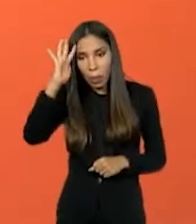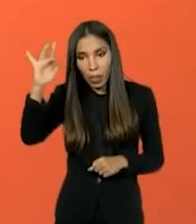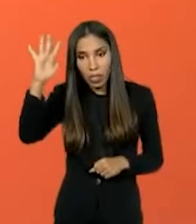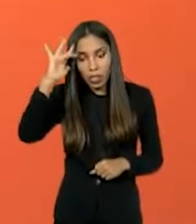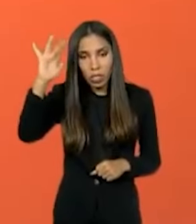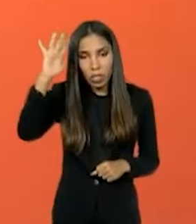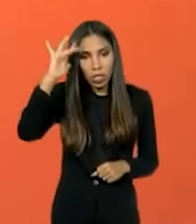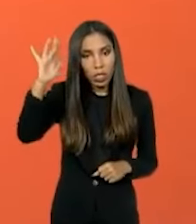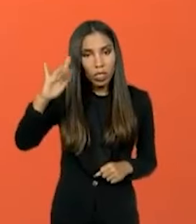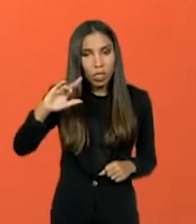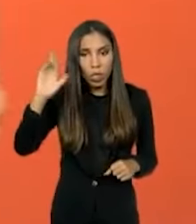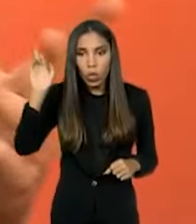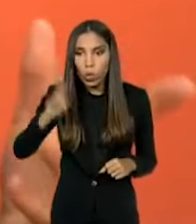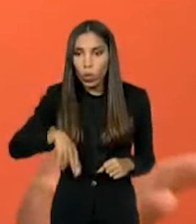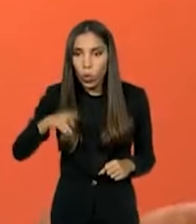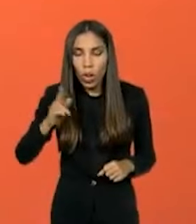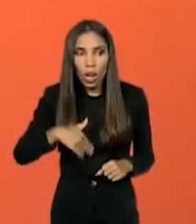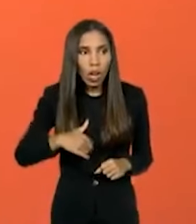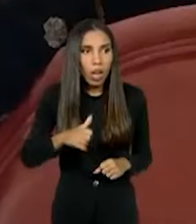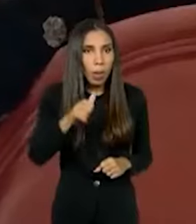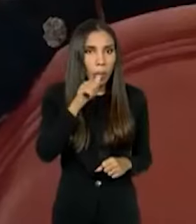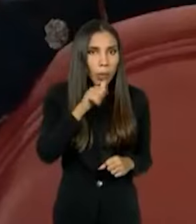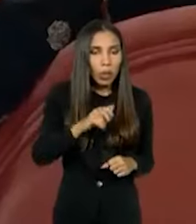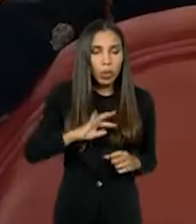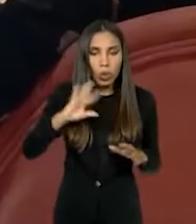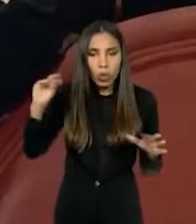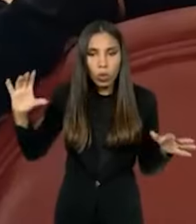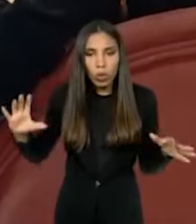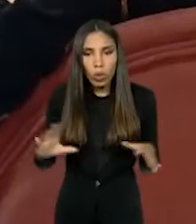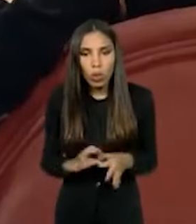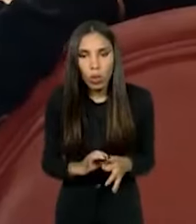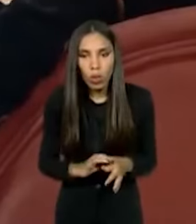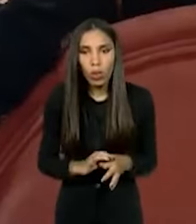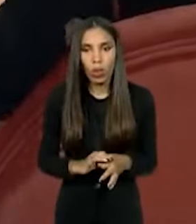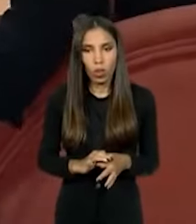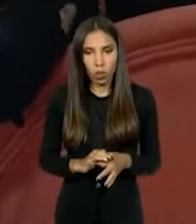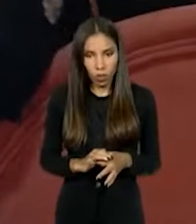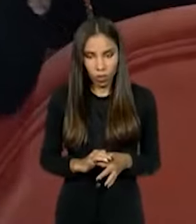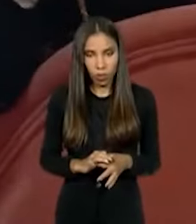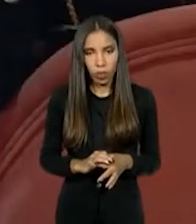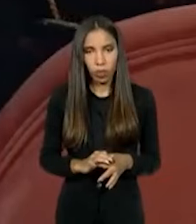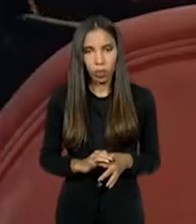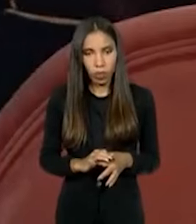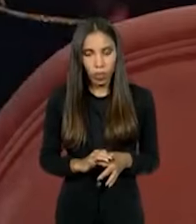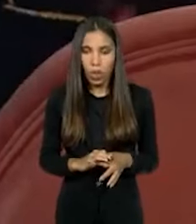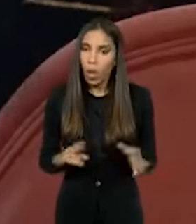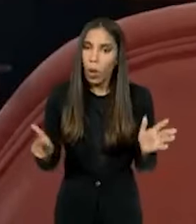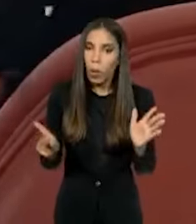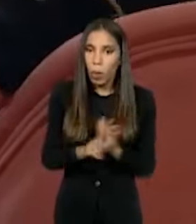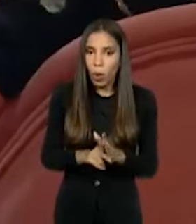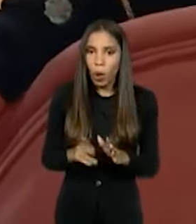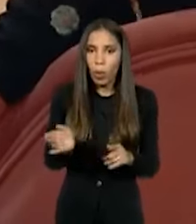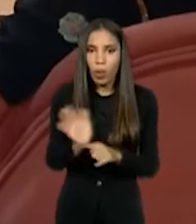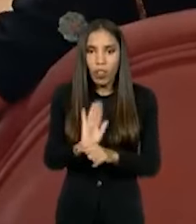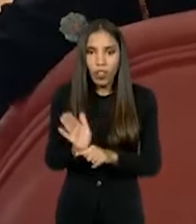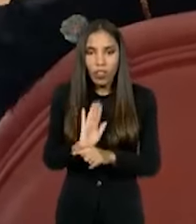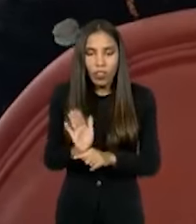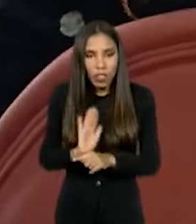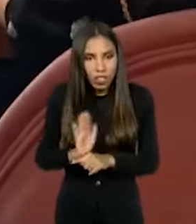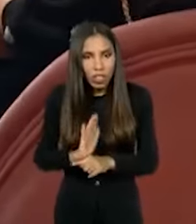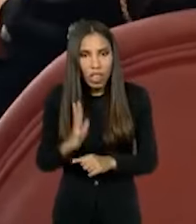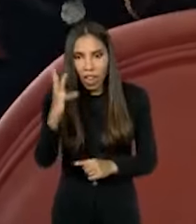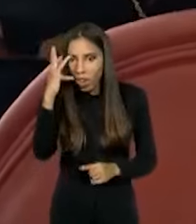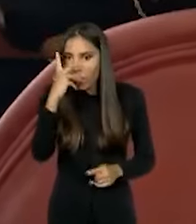tudo isso eu nunca bebi tudo fez sentido na vida dele é muito louco isso muito lindo tudo faz sentido é